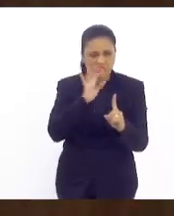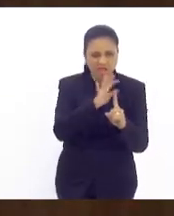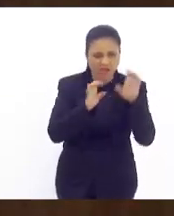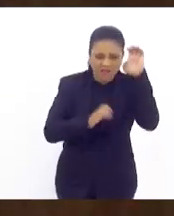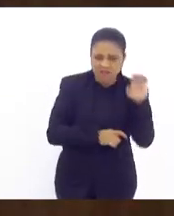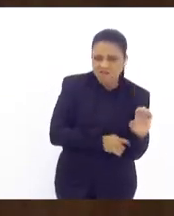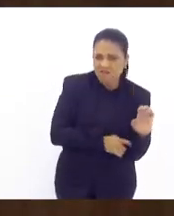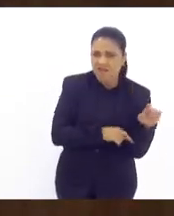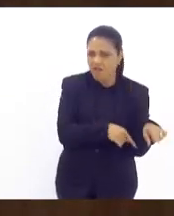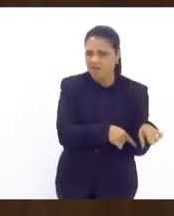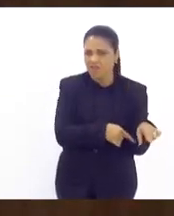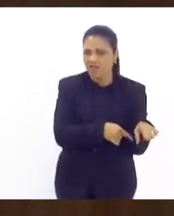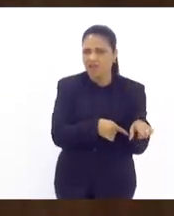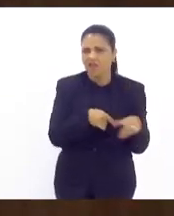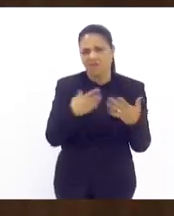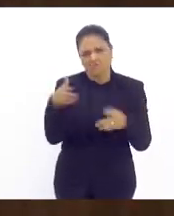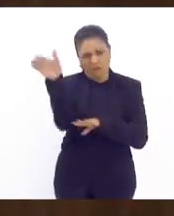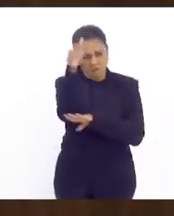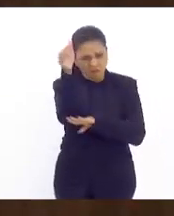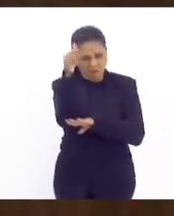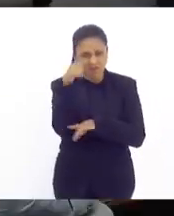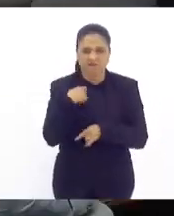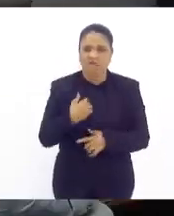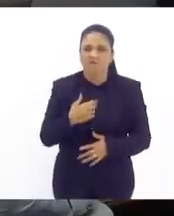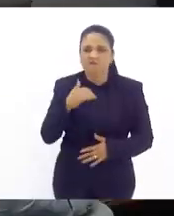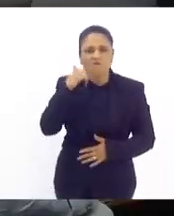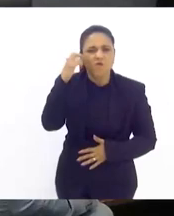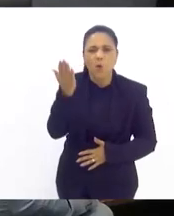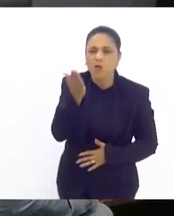bandeirinha vocês tem que tomar vergonha na cara obrigado